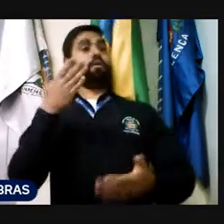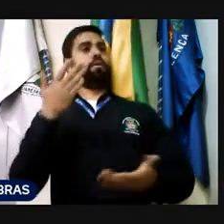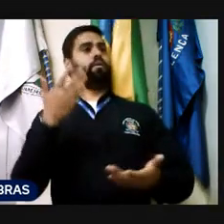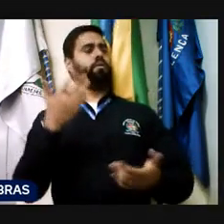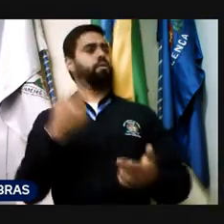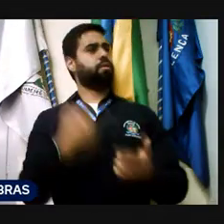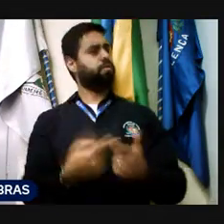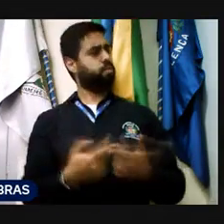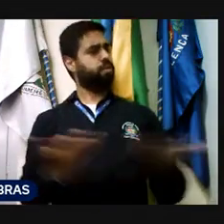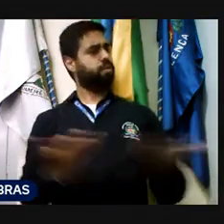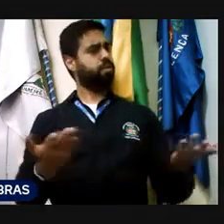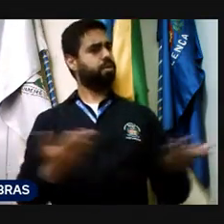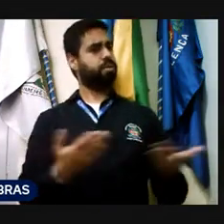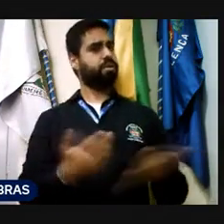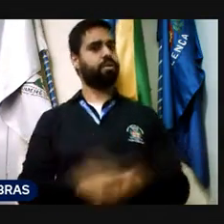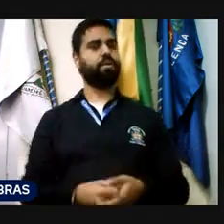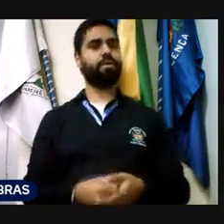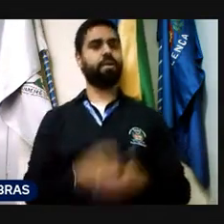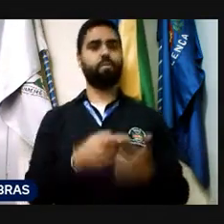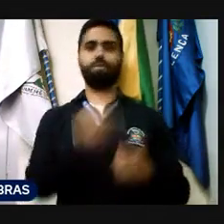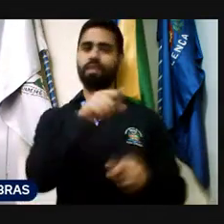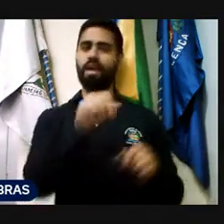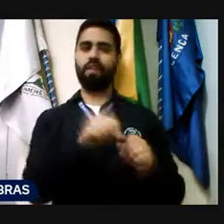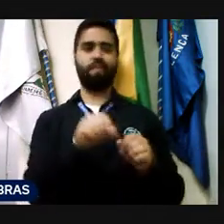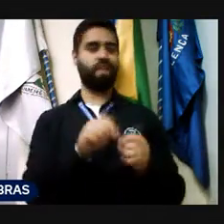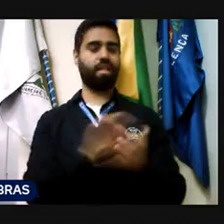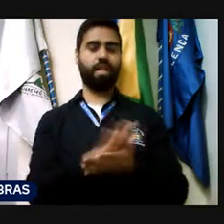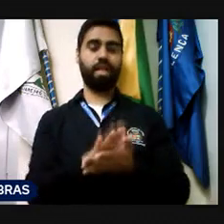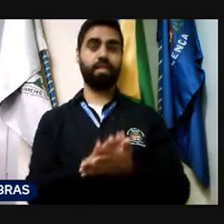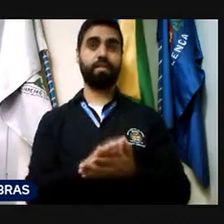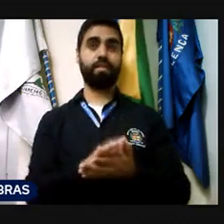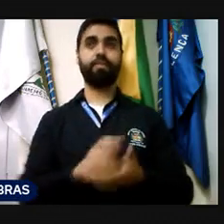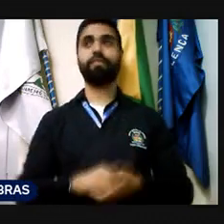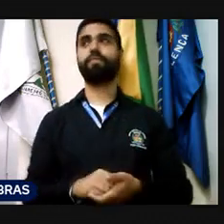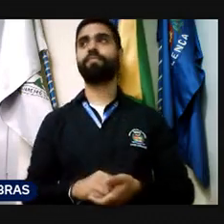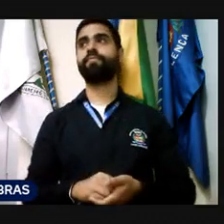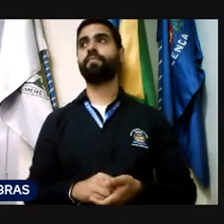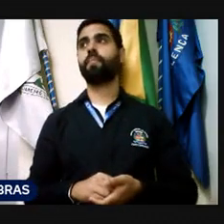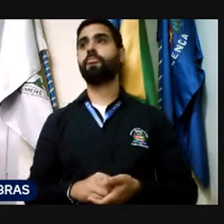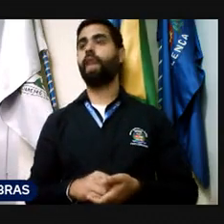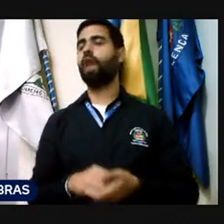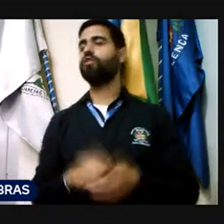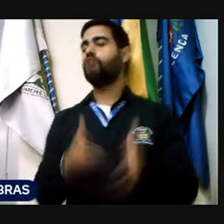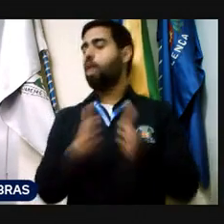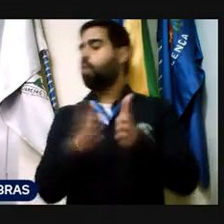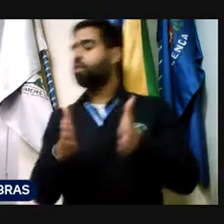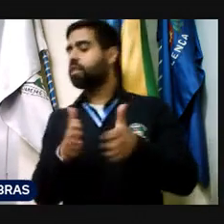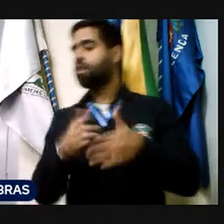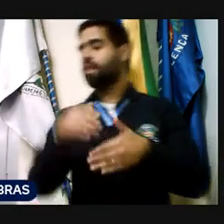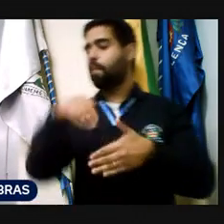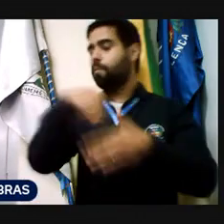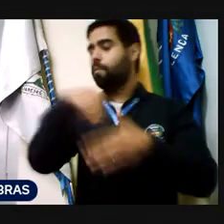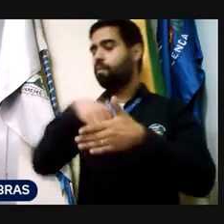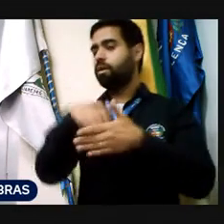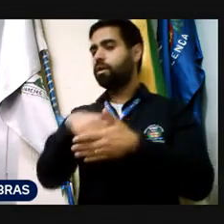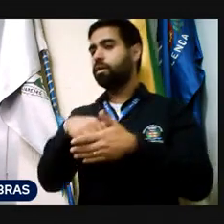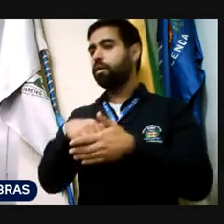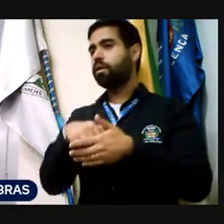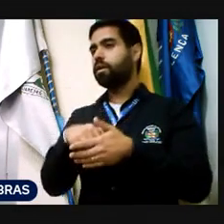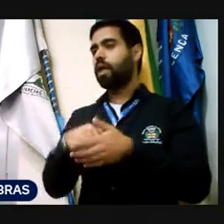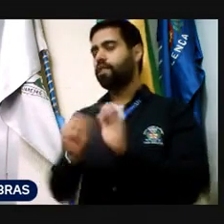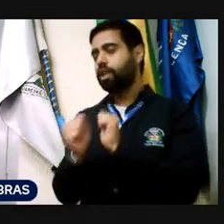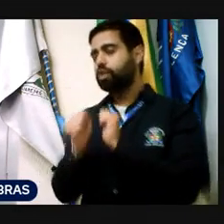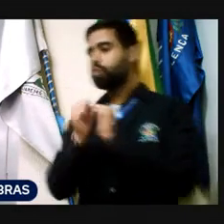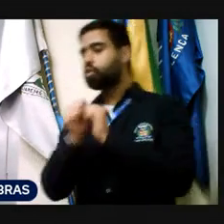quê? Porque não faz nada. Às vezes chega a política, o que eles fazem pelo bairro? ele escola com